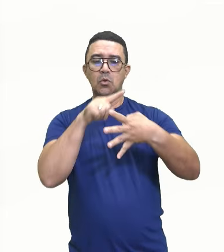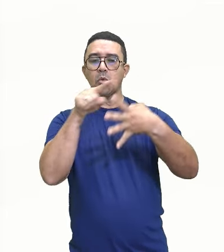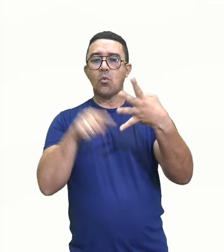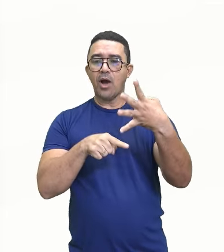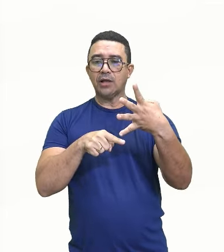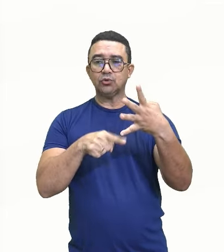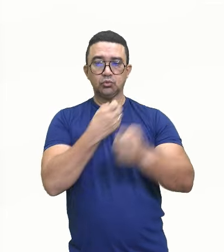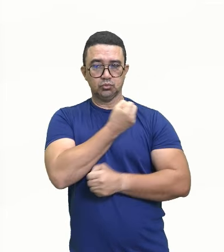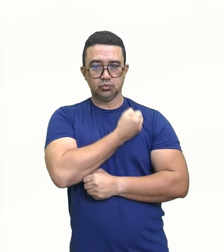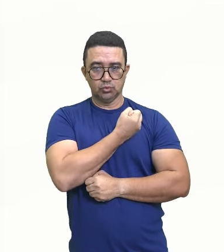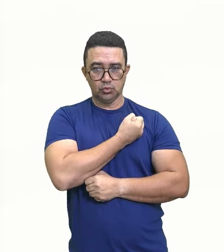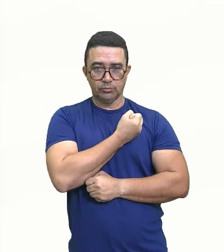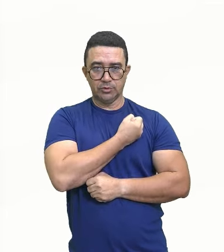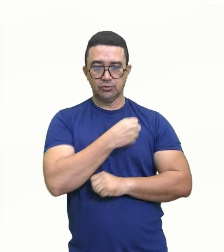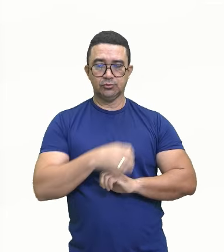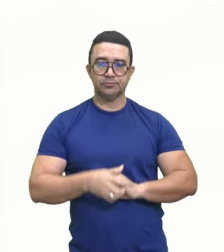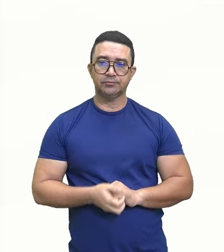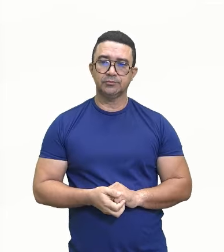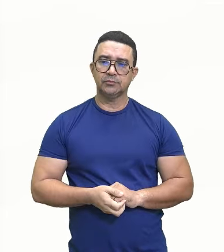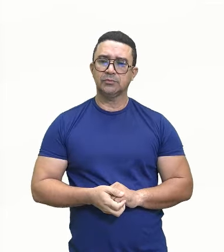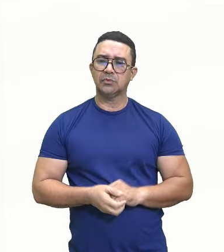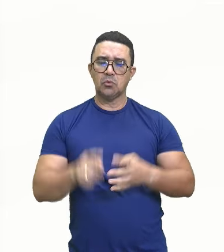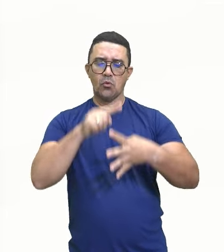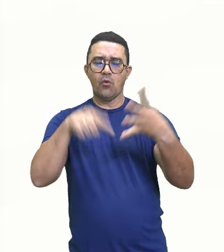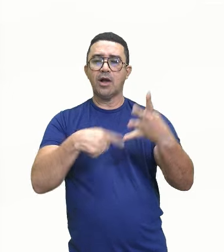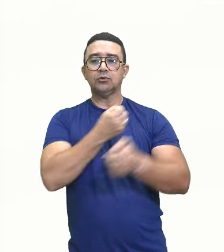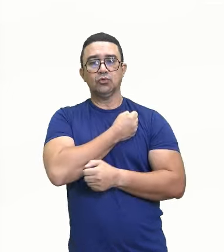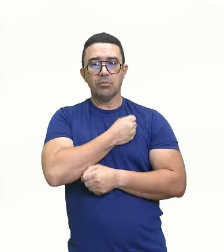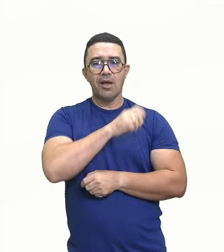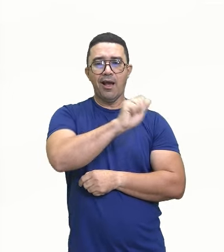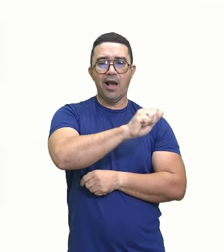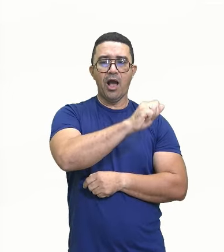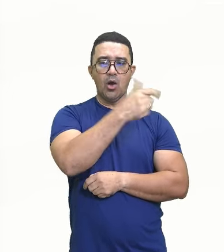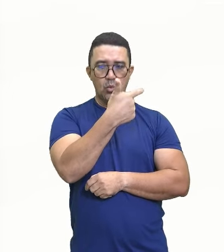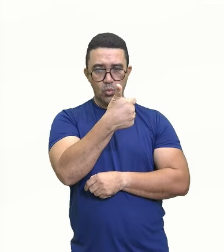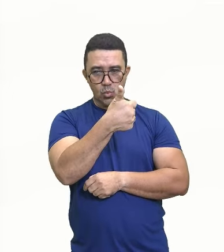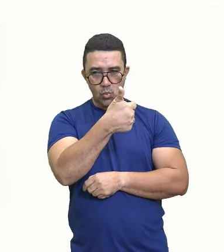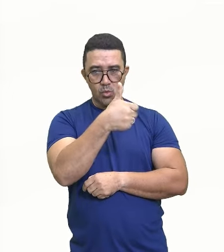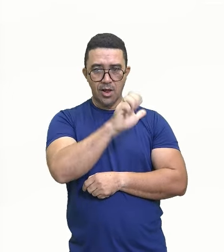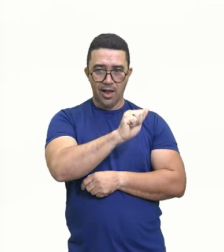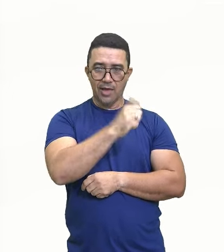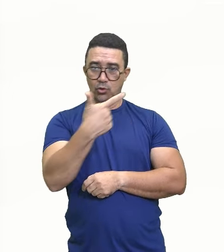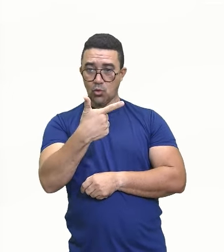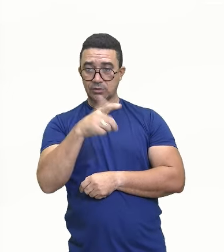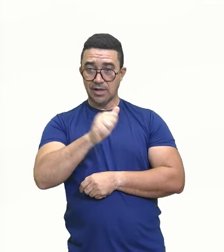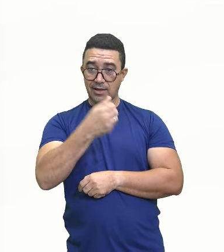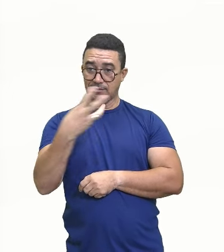4 termos e esses termos são chamados de A1, A2, A3 e A4.